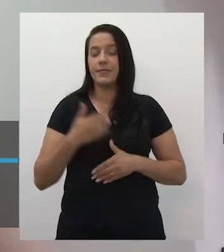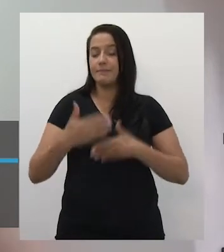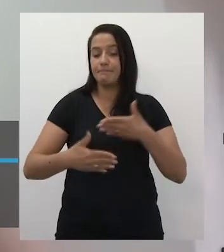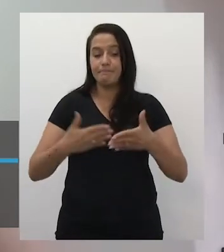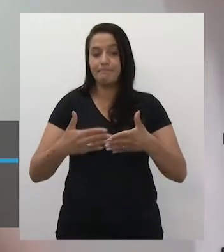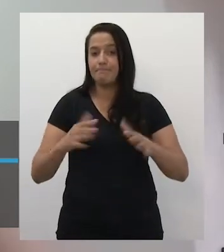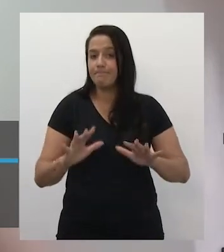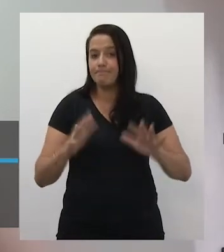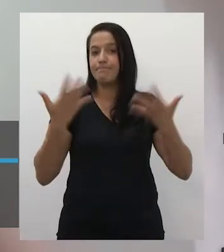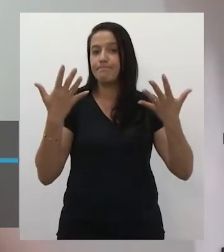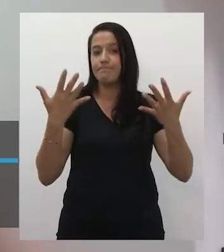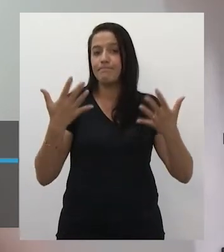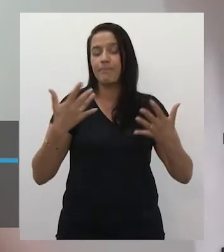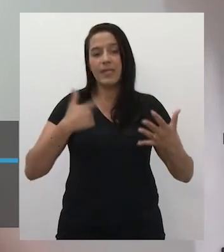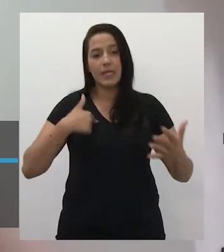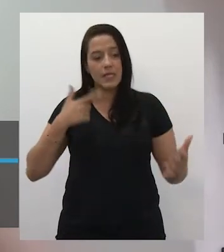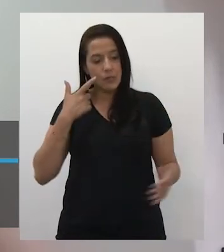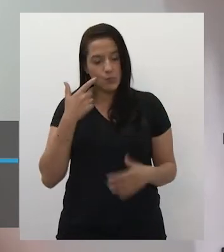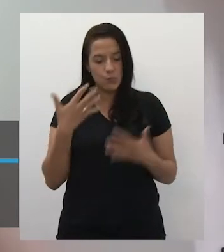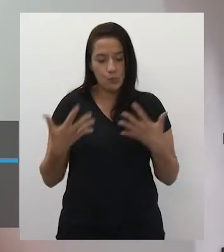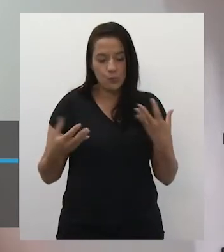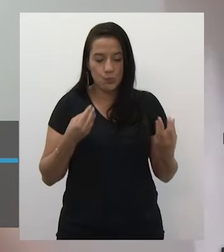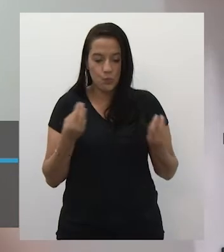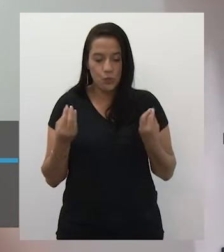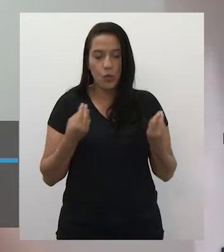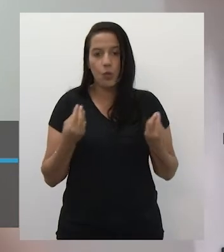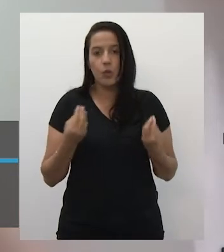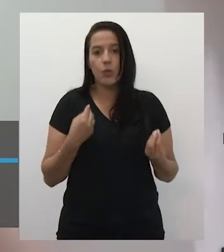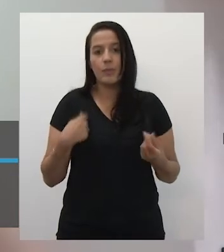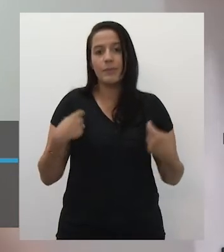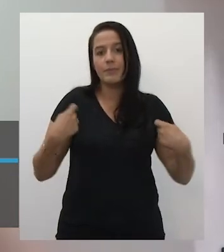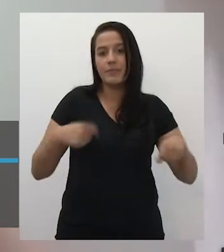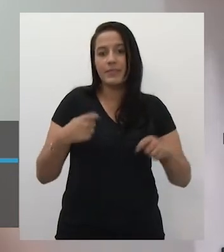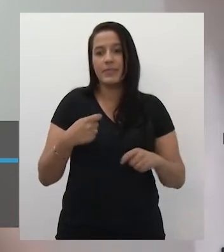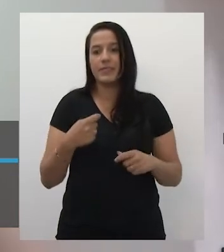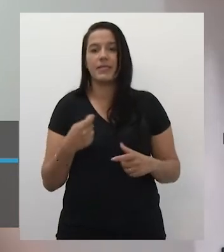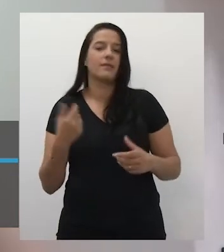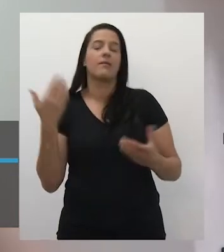ensino. Então, eu não estava familiarizada com a